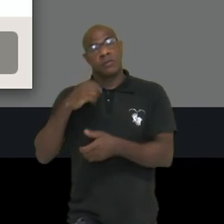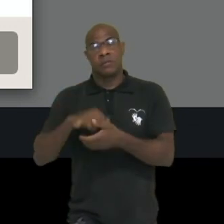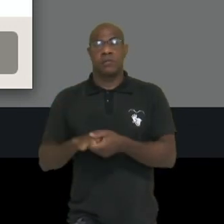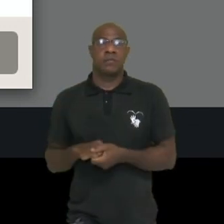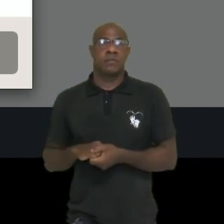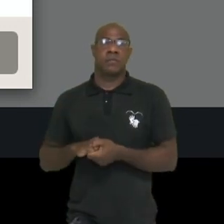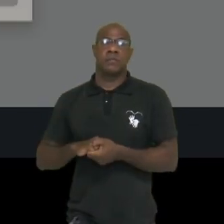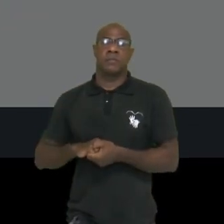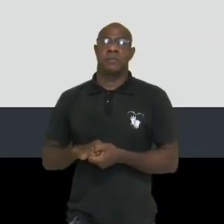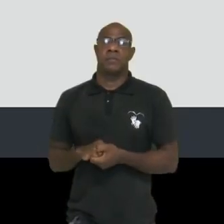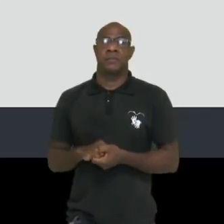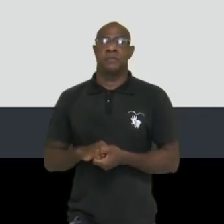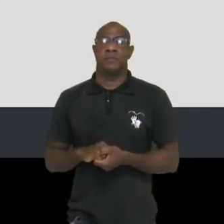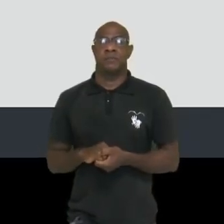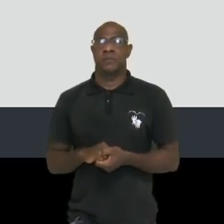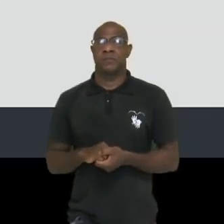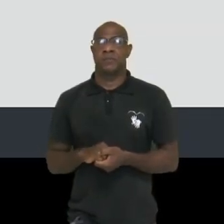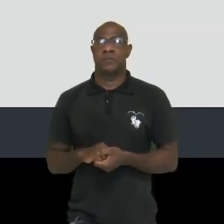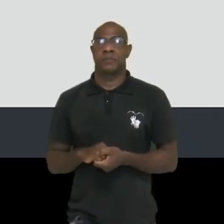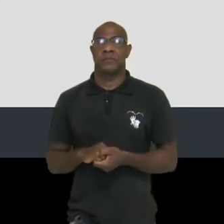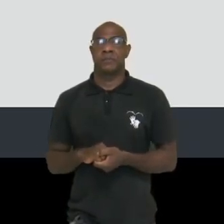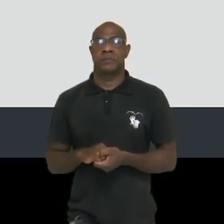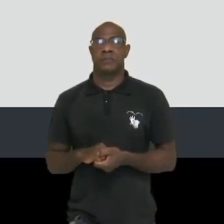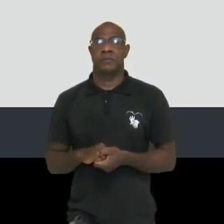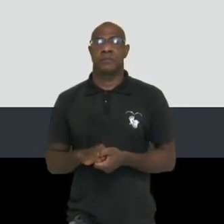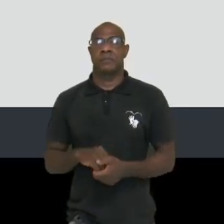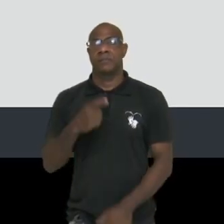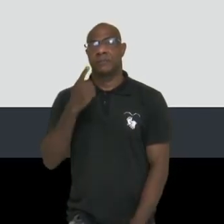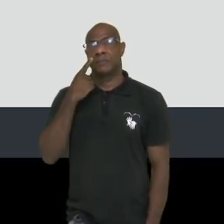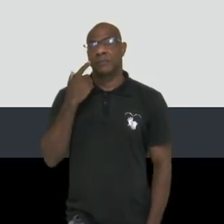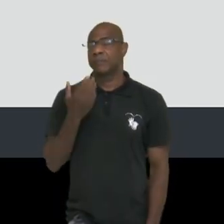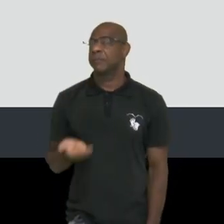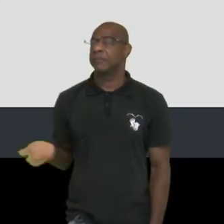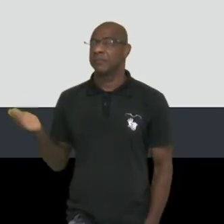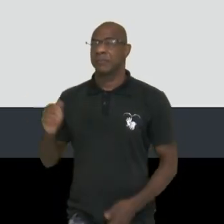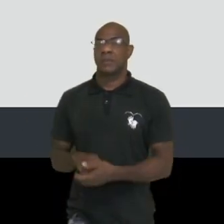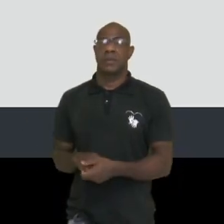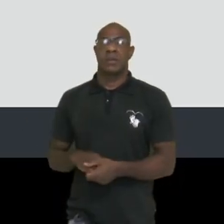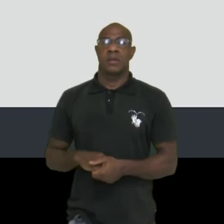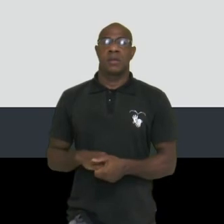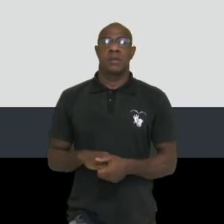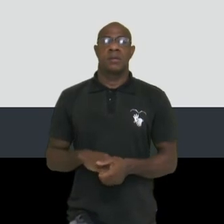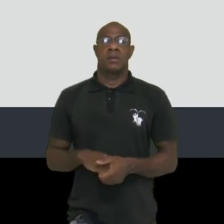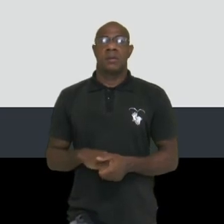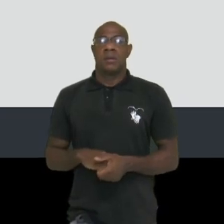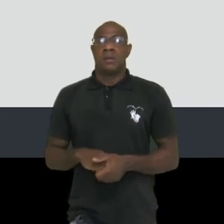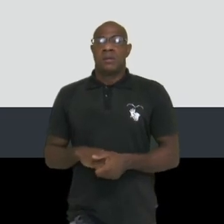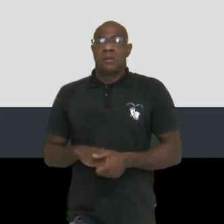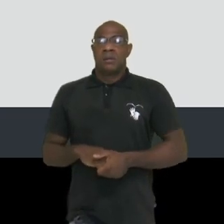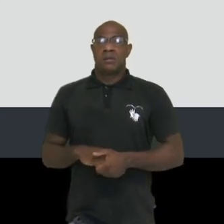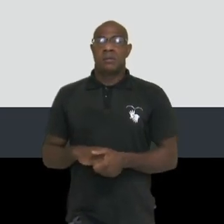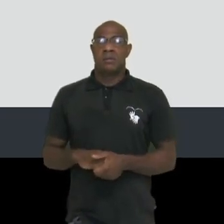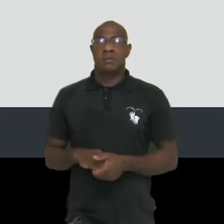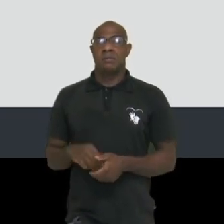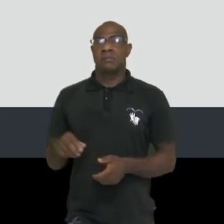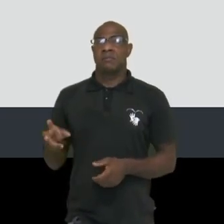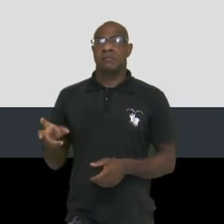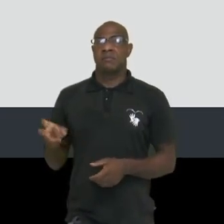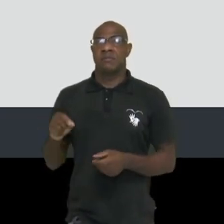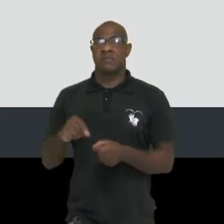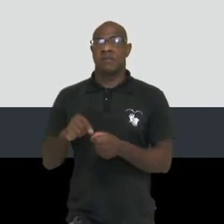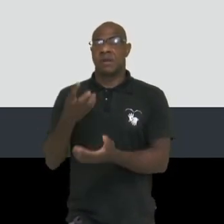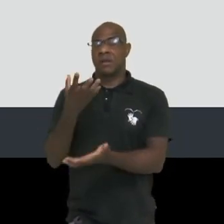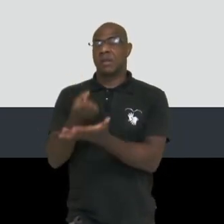seu microfone, ok? Então, nós temos lá, vocês vão ouvir e, usando o microfone, vão gravar